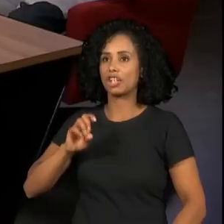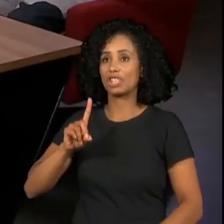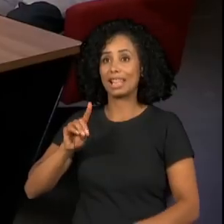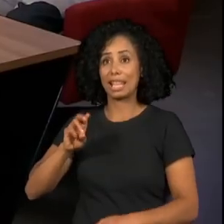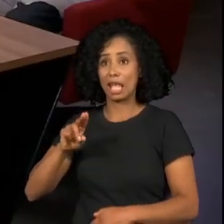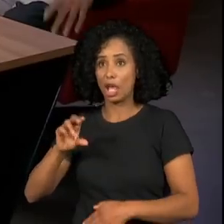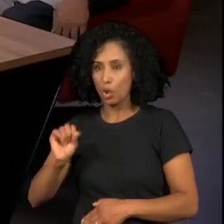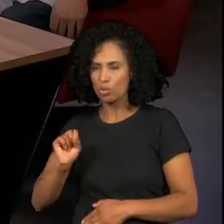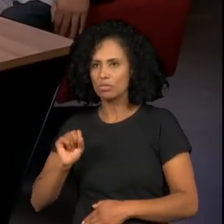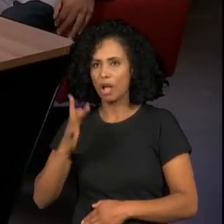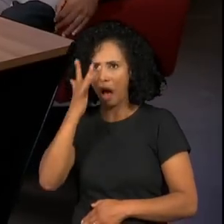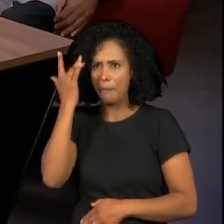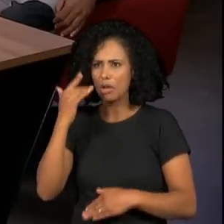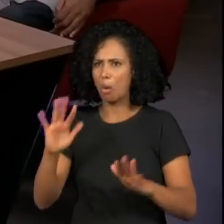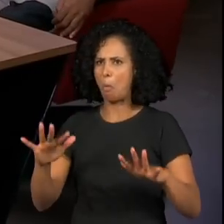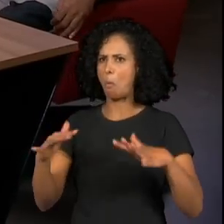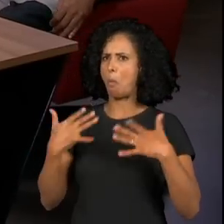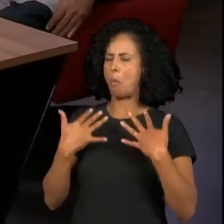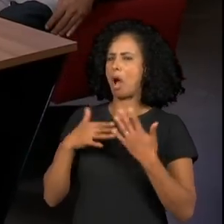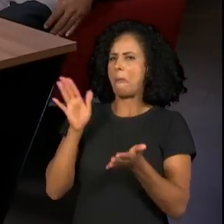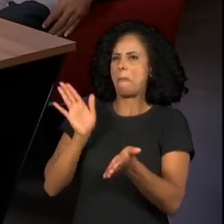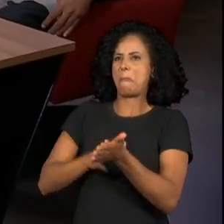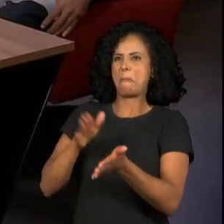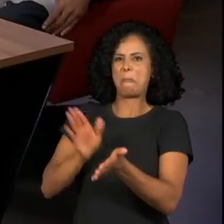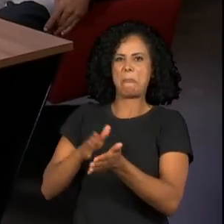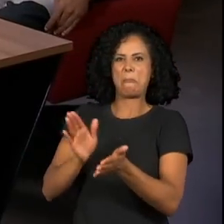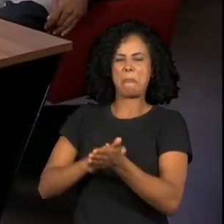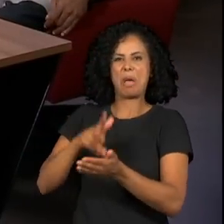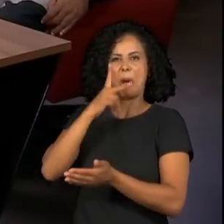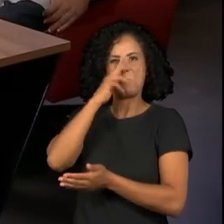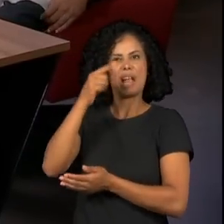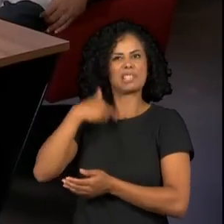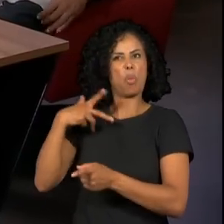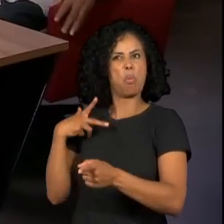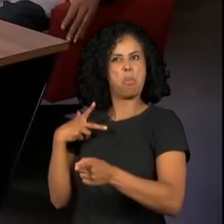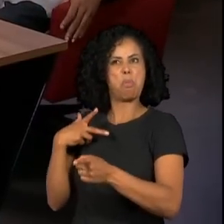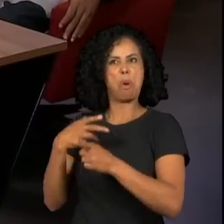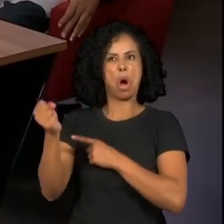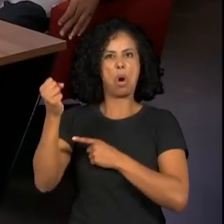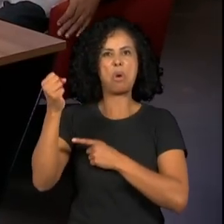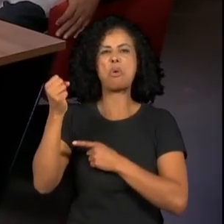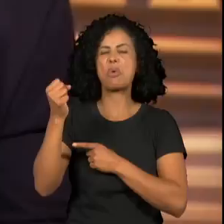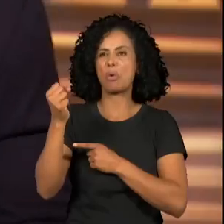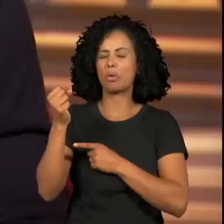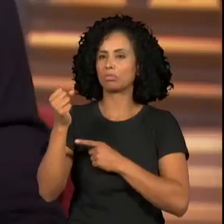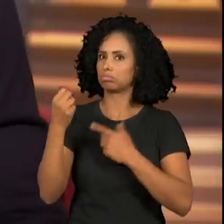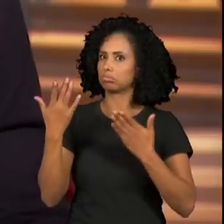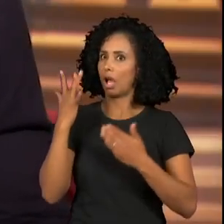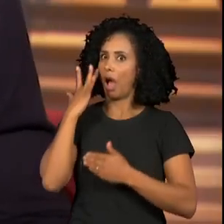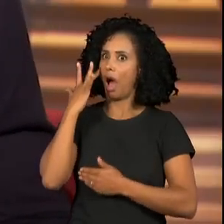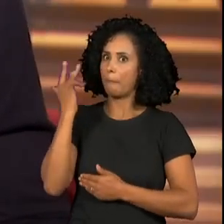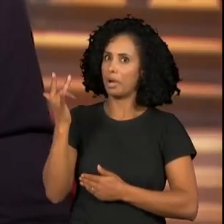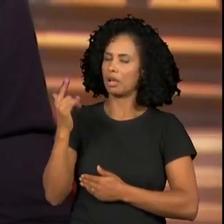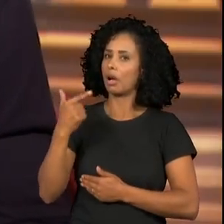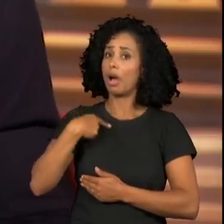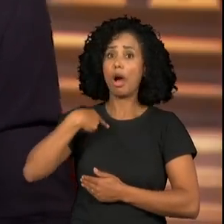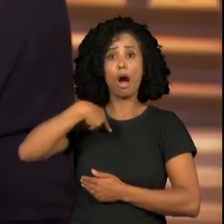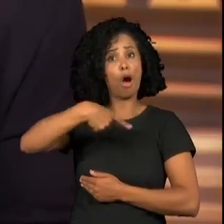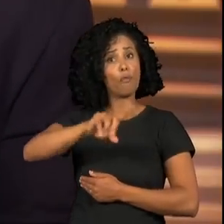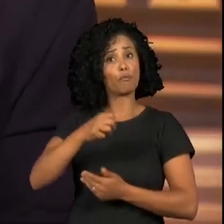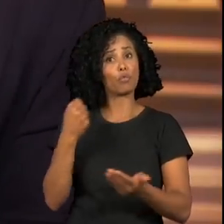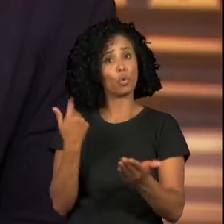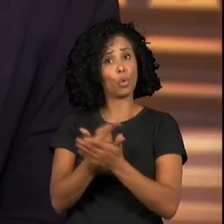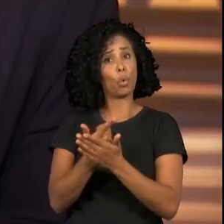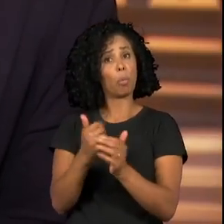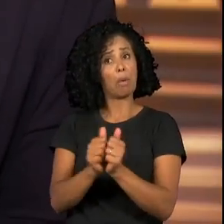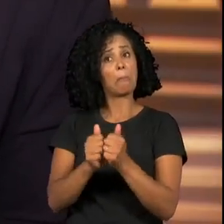falar comigo como se tivesse tido um jogo da seleção e eu tivesse marcado o gol principal. No dia seguinte, eu saindo para comprar pão, aí